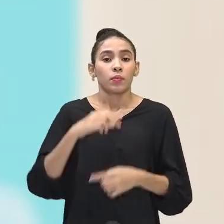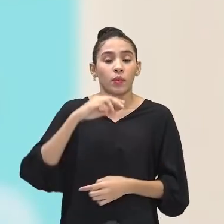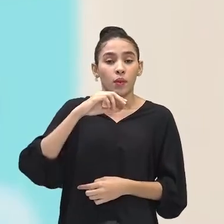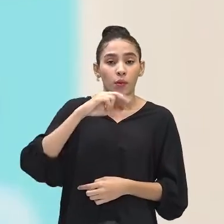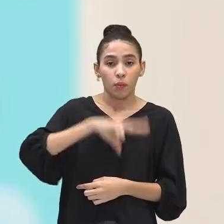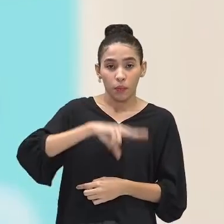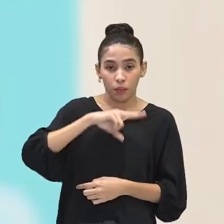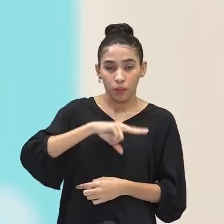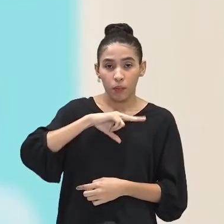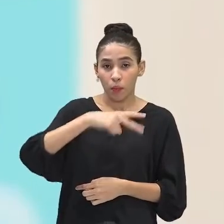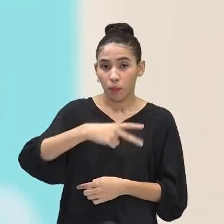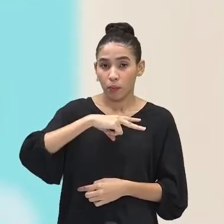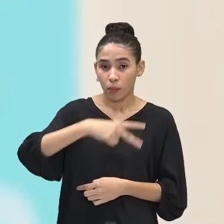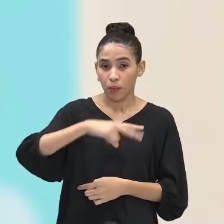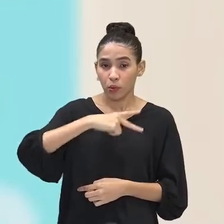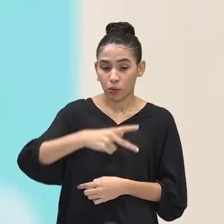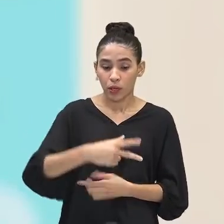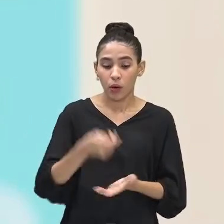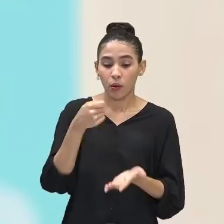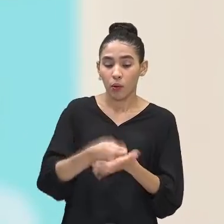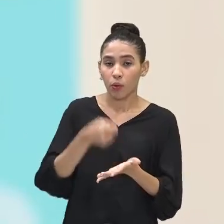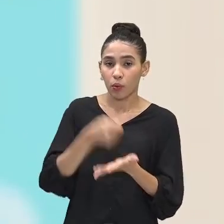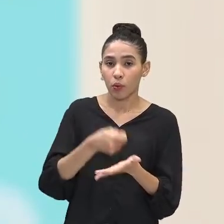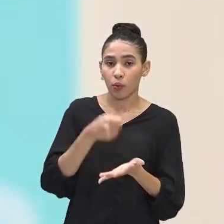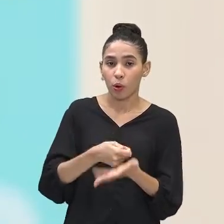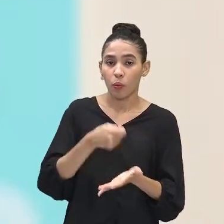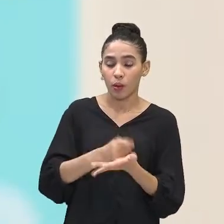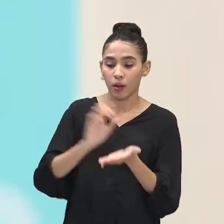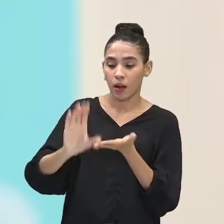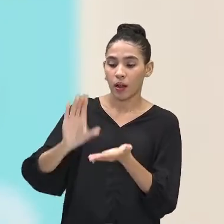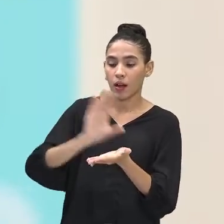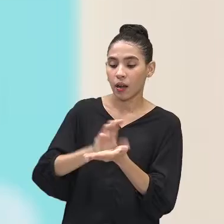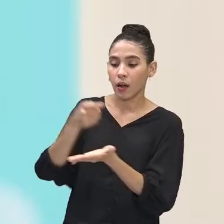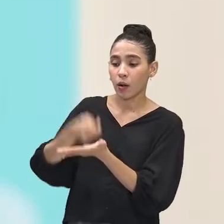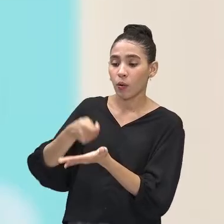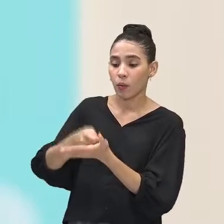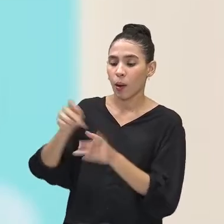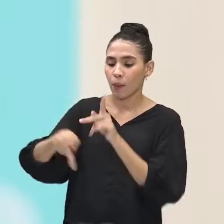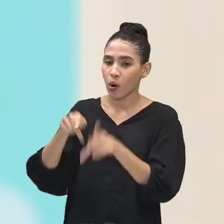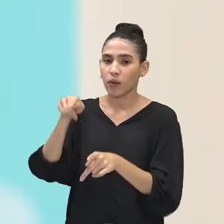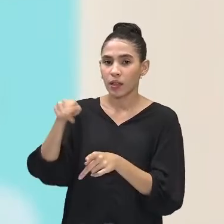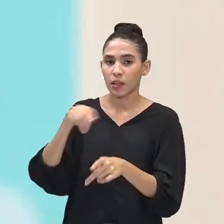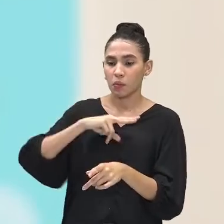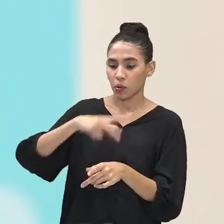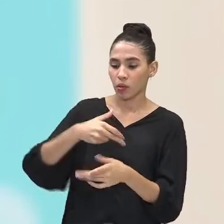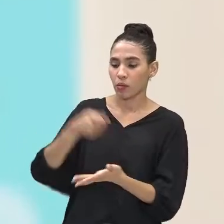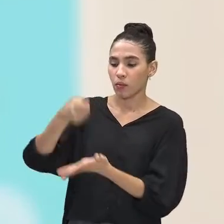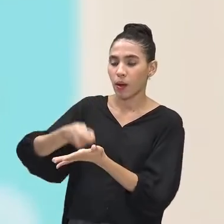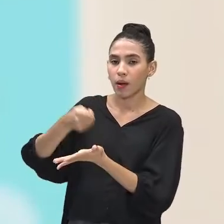começou a cobrar muitos impostos e as pessoas moradoras ali de Minas